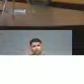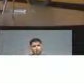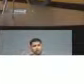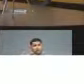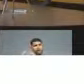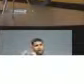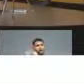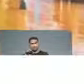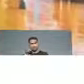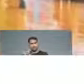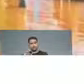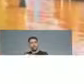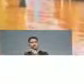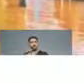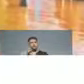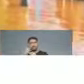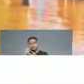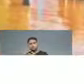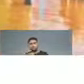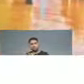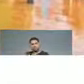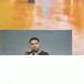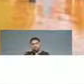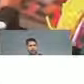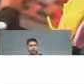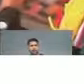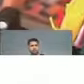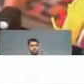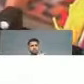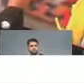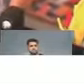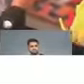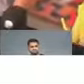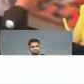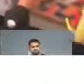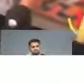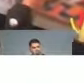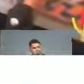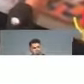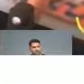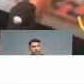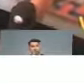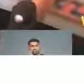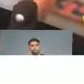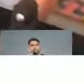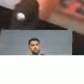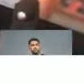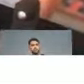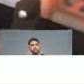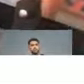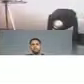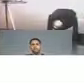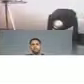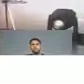agenda 2030 para o desenvolvimento sustentável é base do Diálogo que tem o compromisso de buscar a geração de